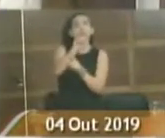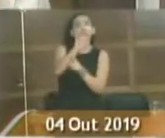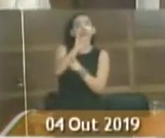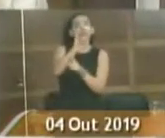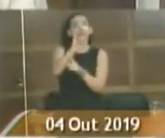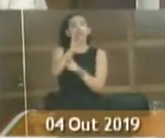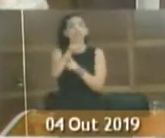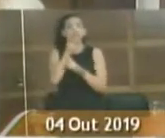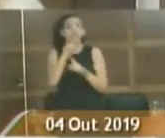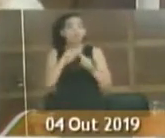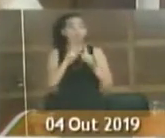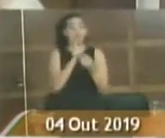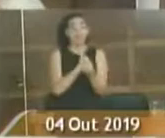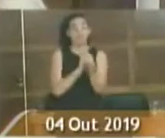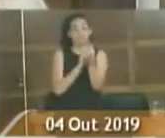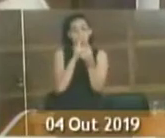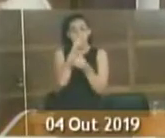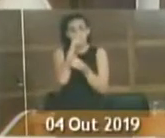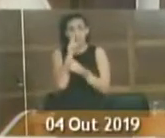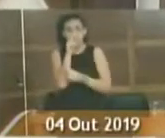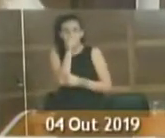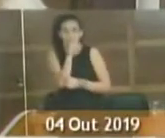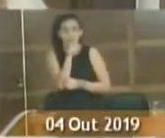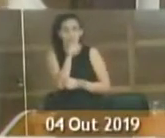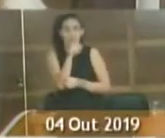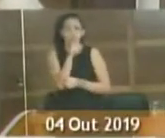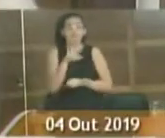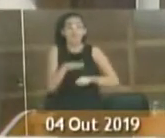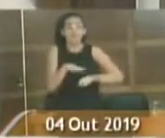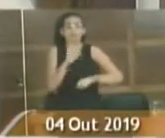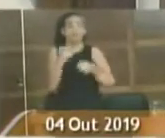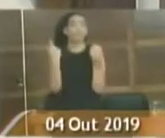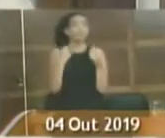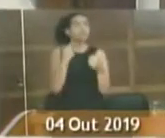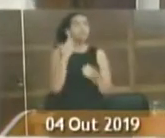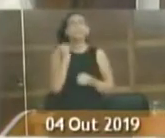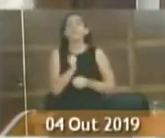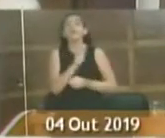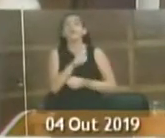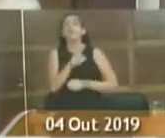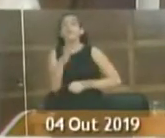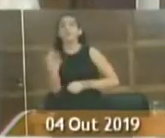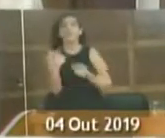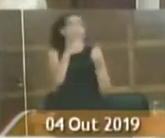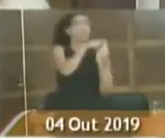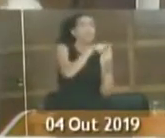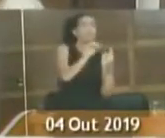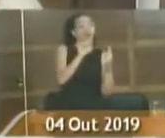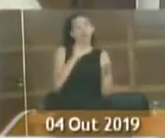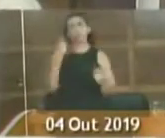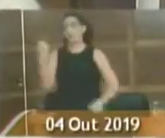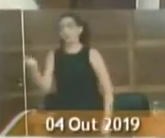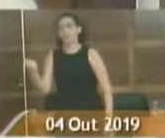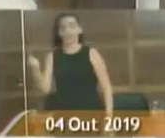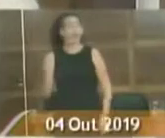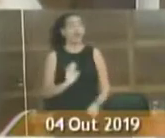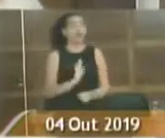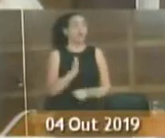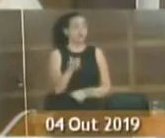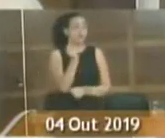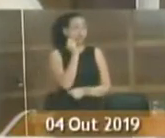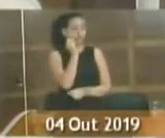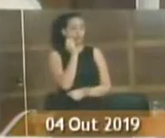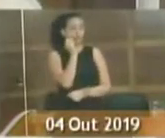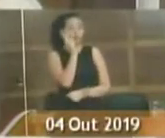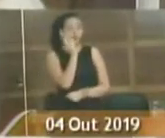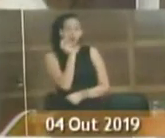muito agressivo, que é o brasiliense. Então, é importante a gente saber por isso, até pelo tratamento, que quando o animal está contaminado com a